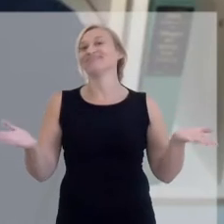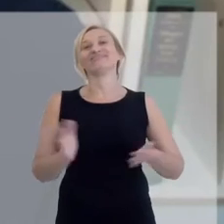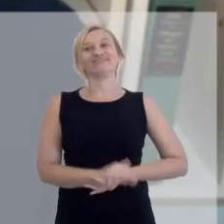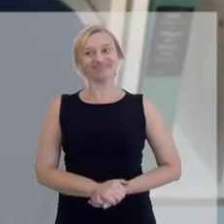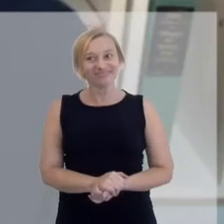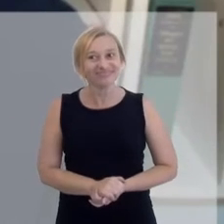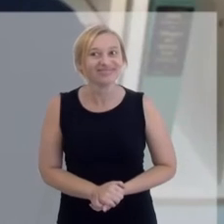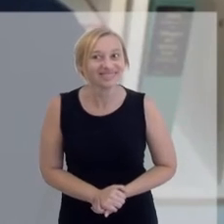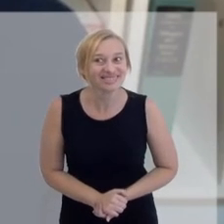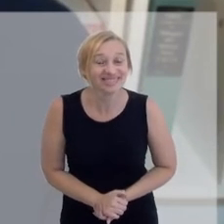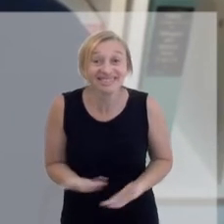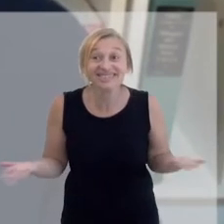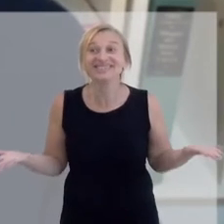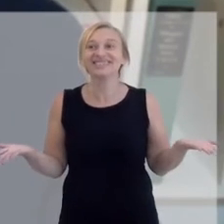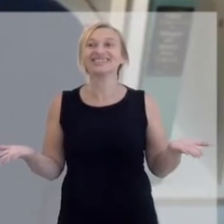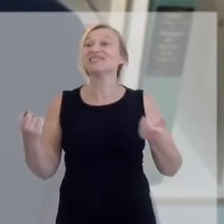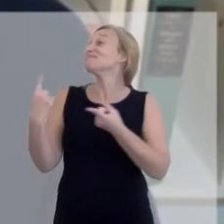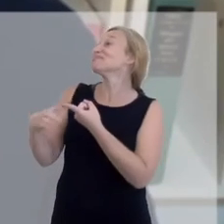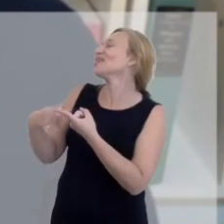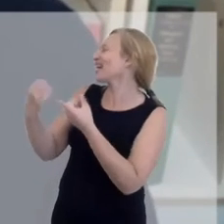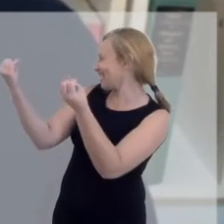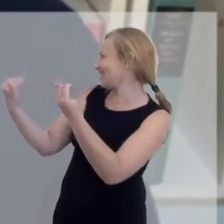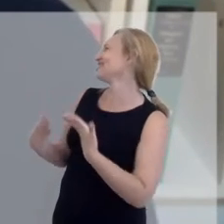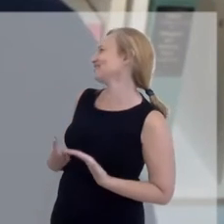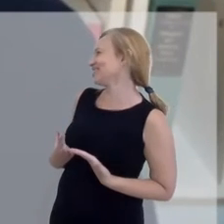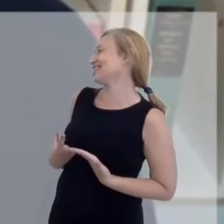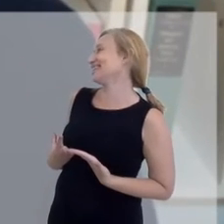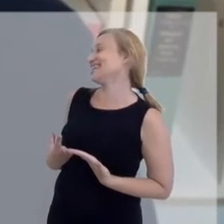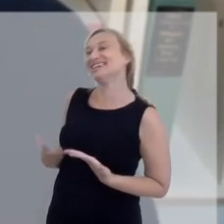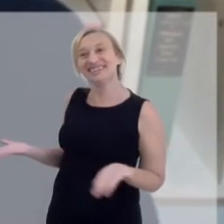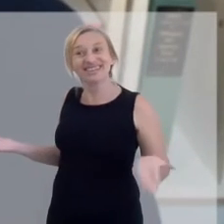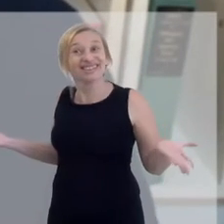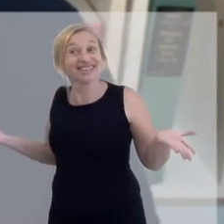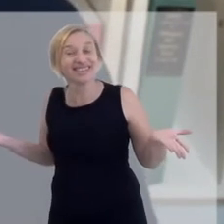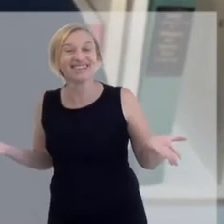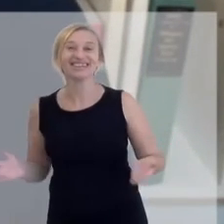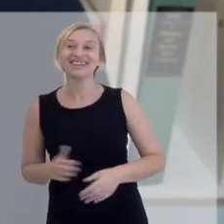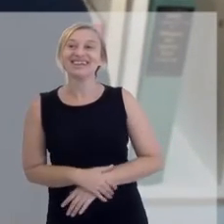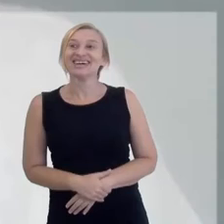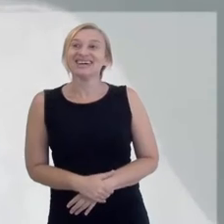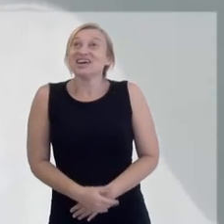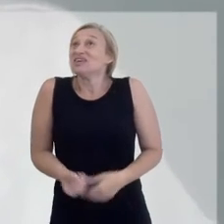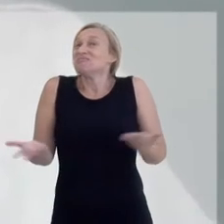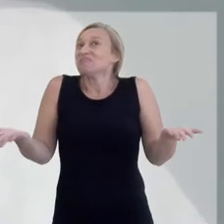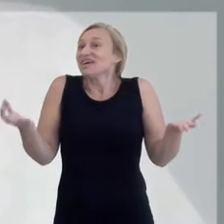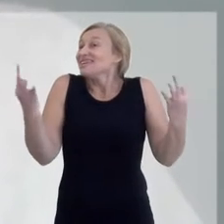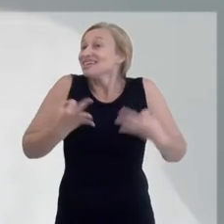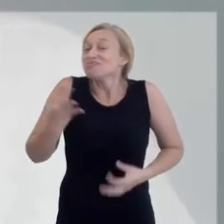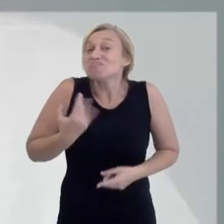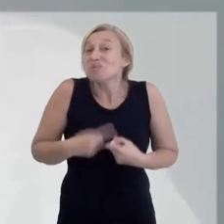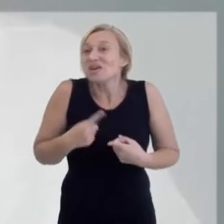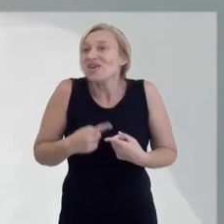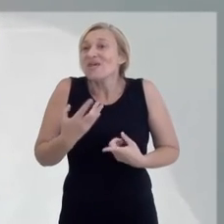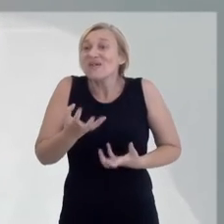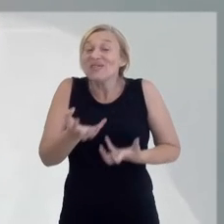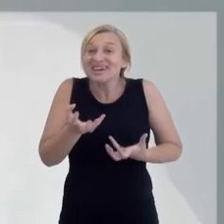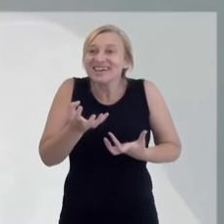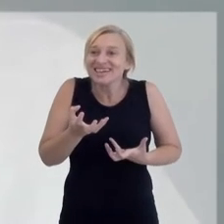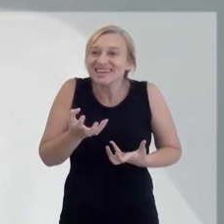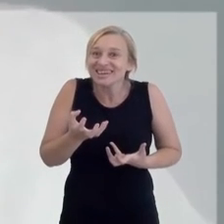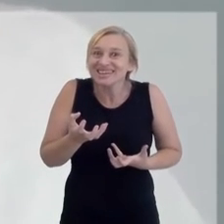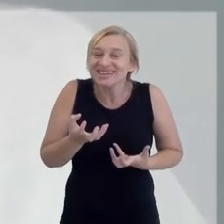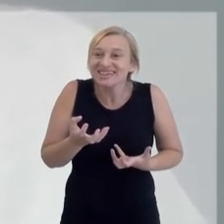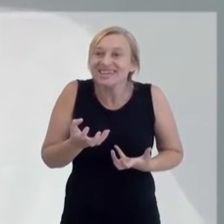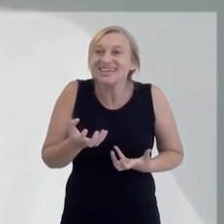letras, português e Lógico, literatura. por quê? Explica para a gente essa lógica. É lógico, porque eu queria